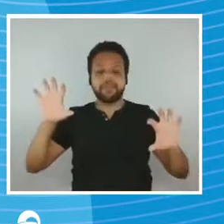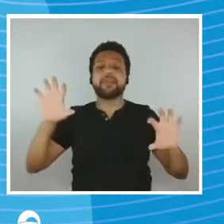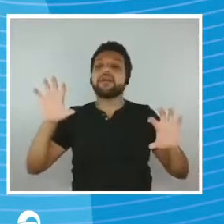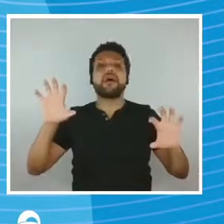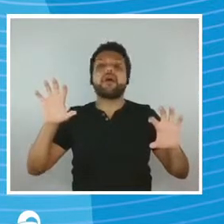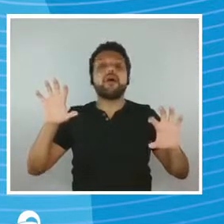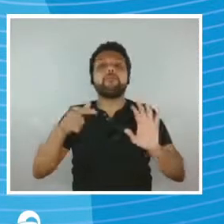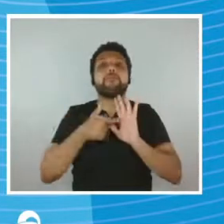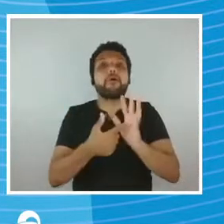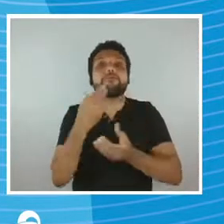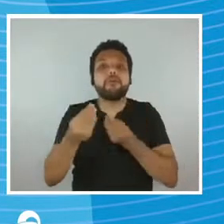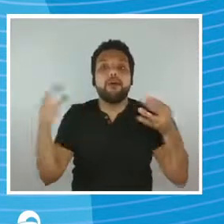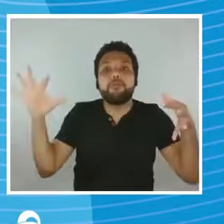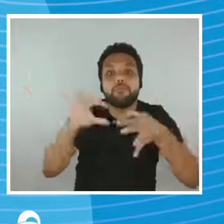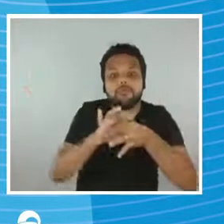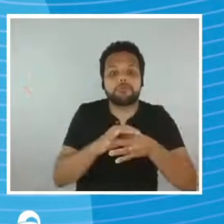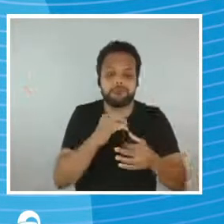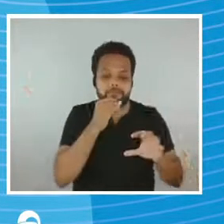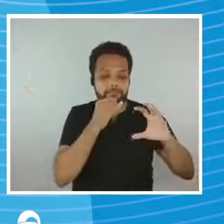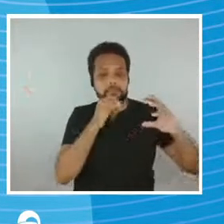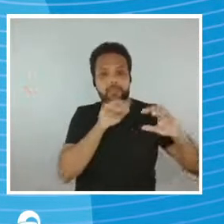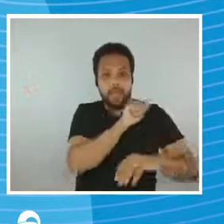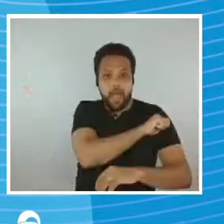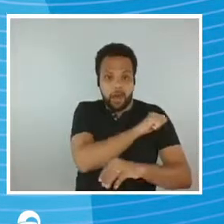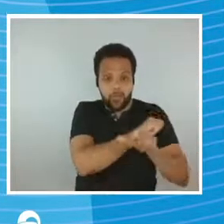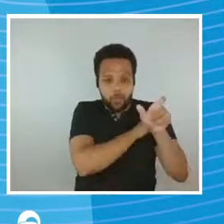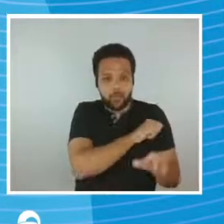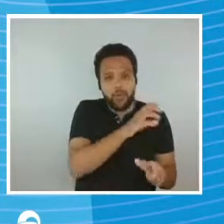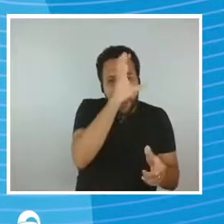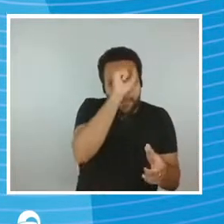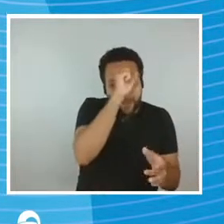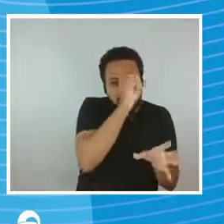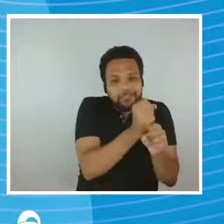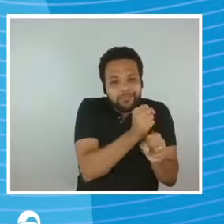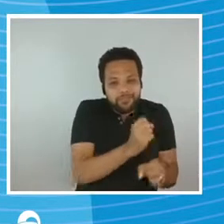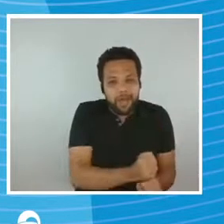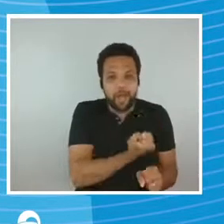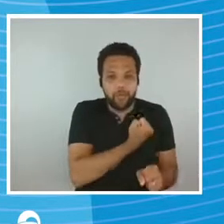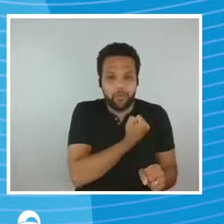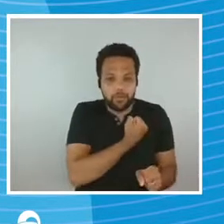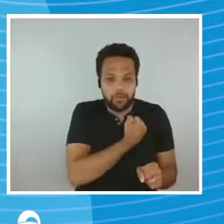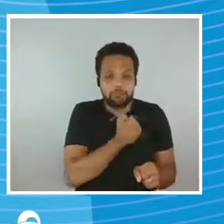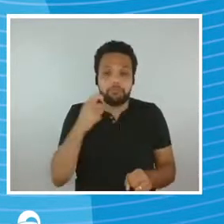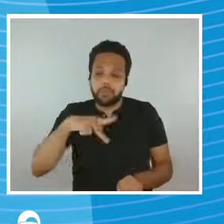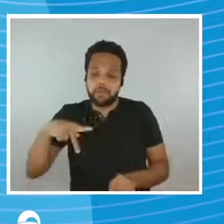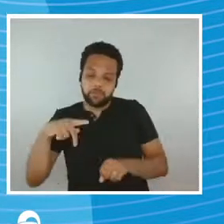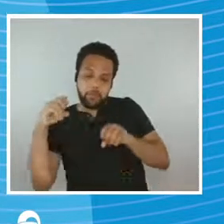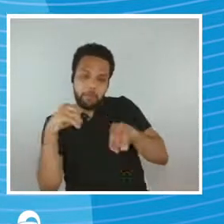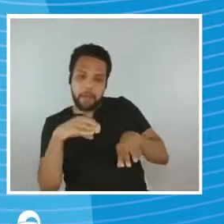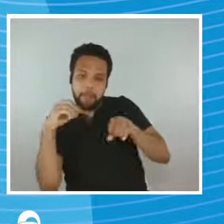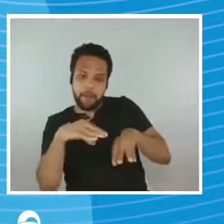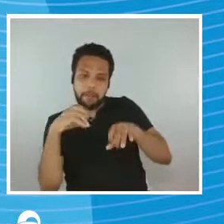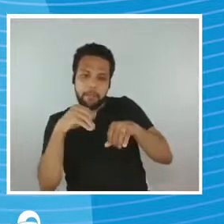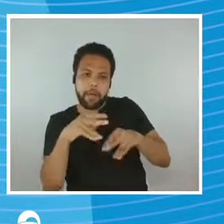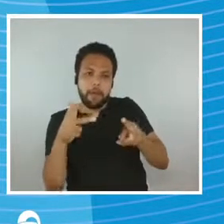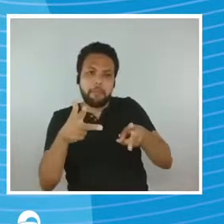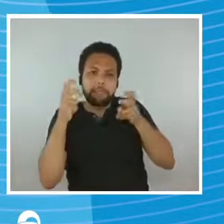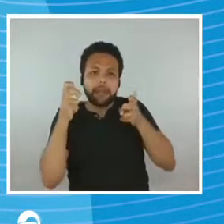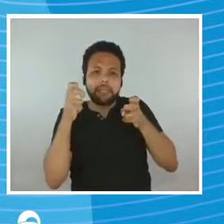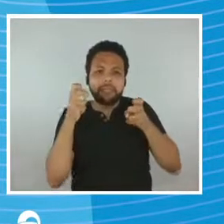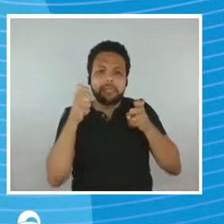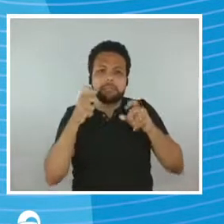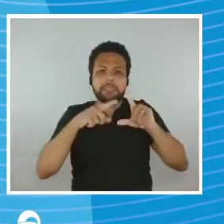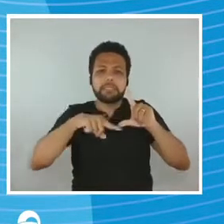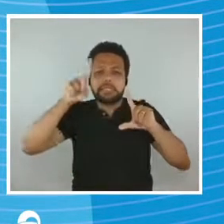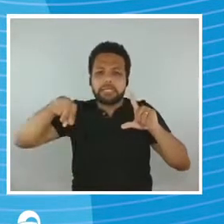números inteiros, e a professora está ensinando naturalmente. E vocês vão ver que, mais ou menos, o gráfico vai seguir daqui para cá no